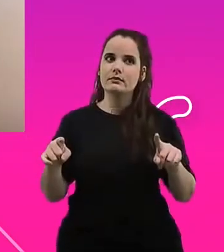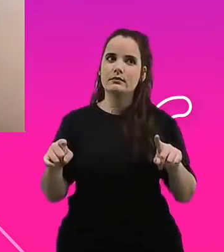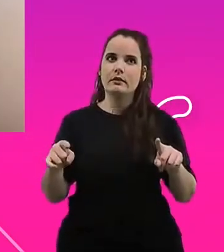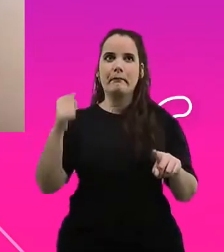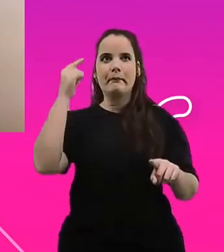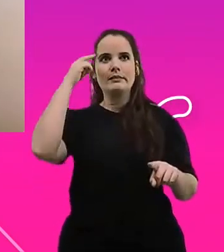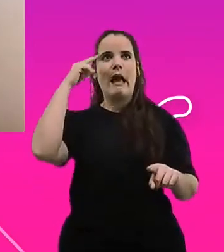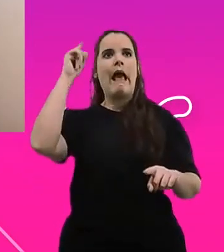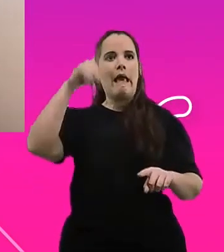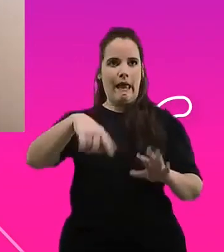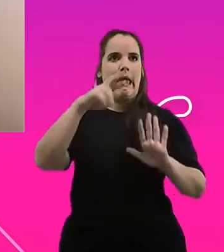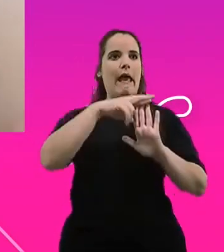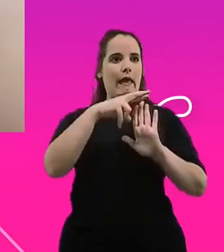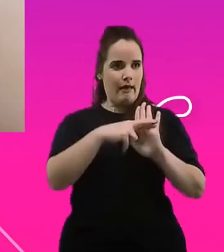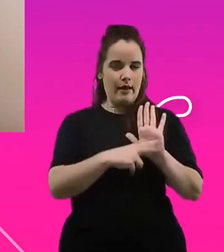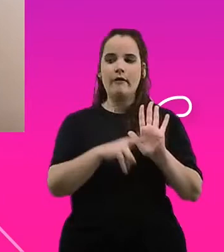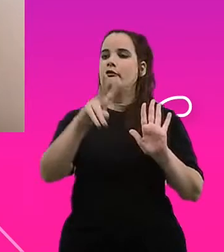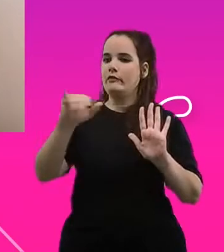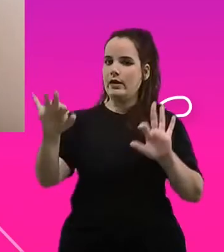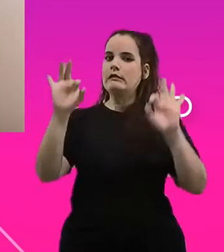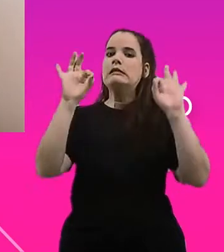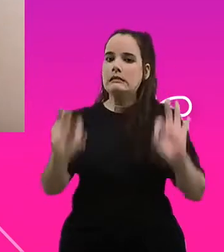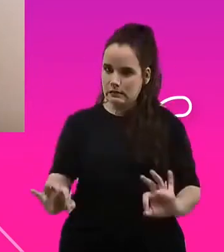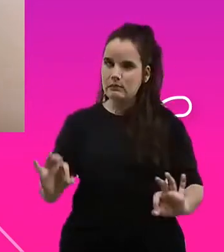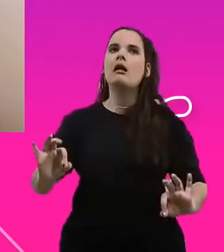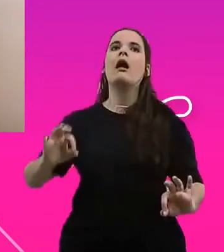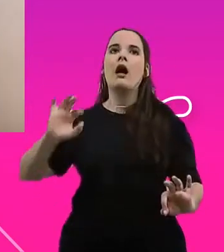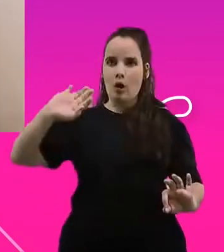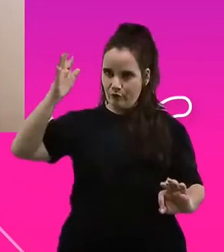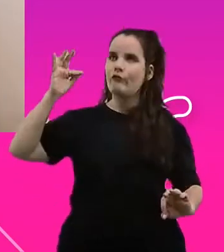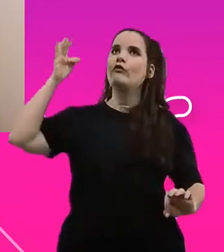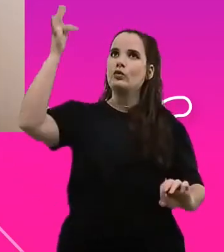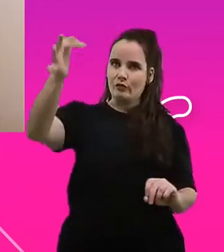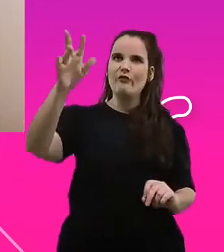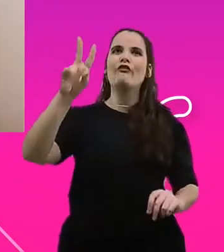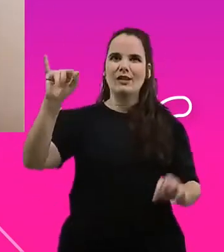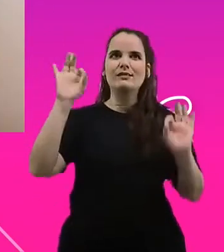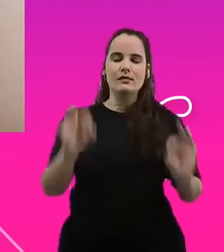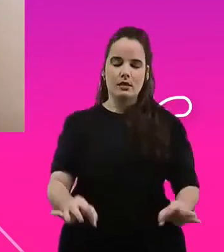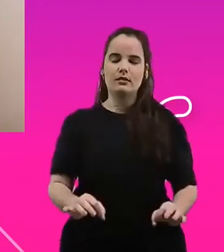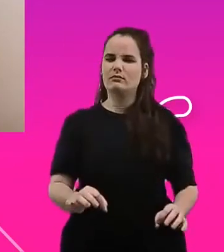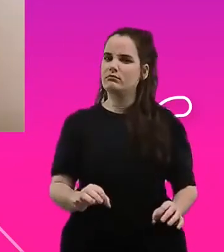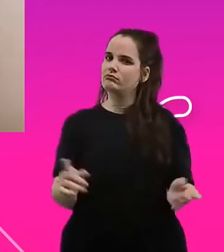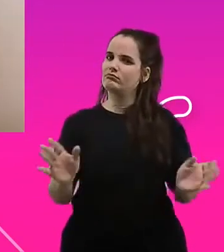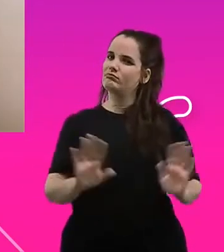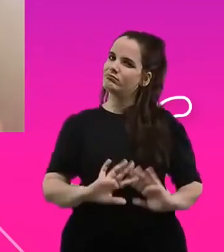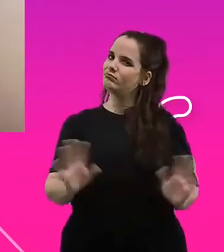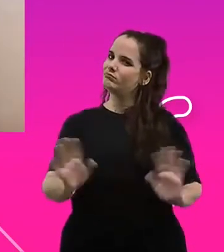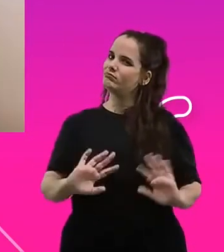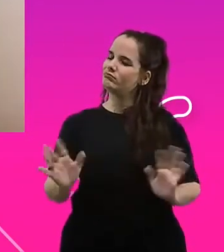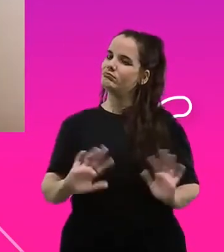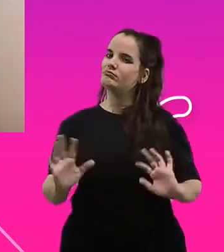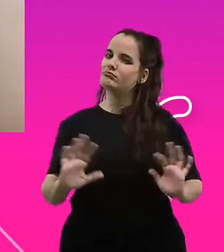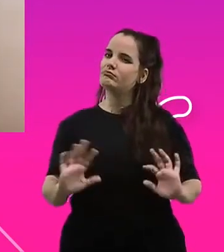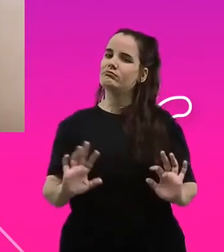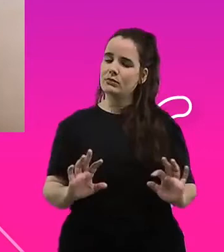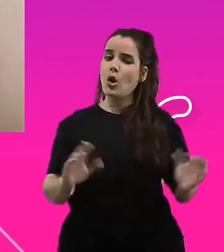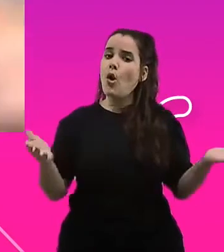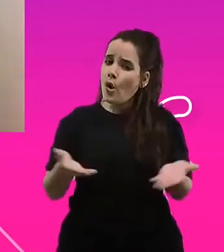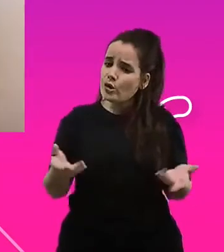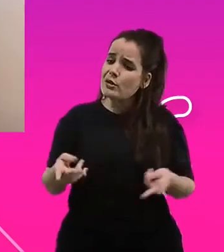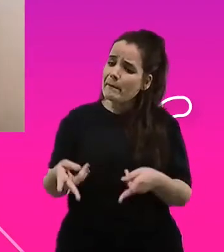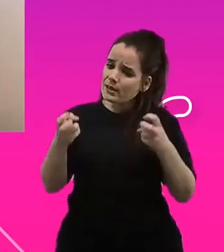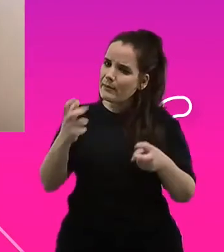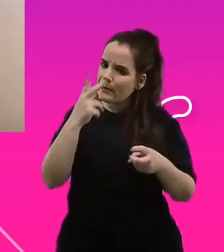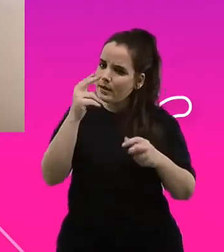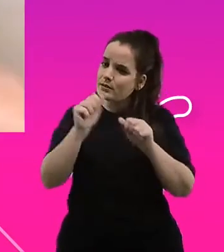que essa tendência ela seja muito crescente e hoje a gente veja ela se disseminando, né, a própria pauta, né, o próprio fato de